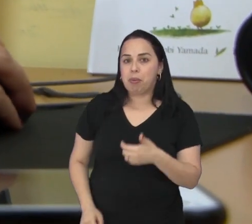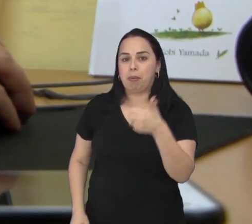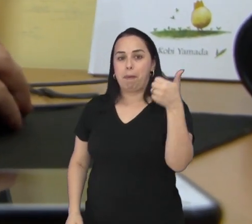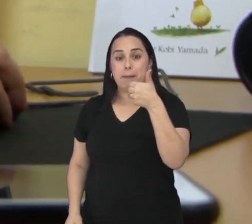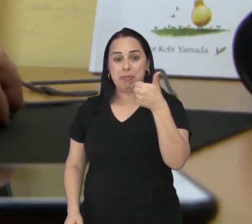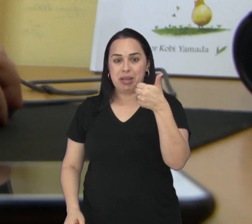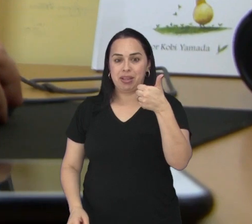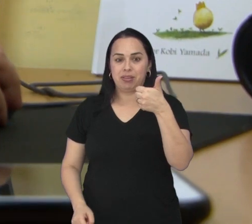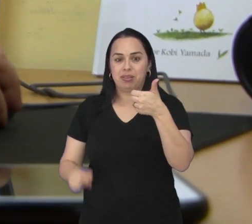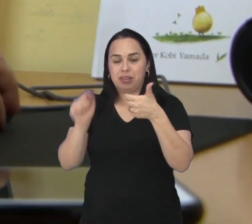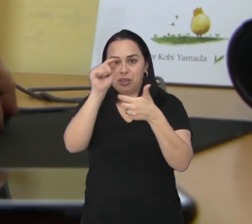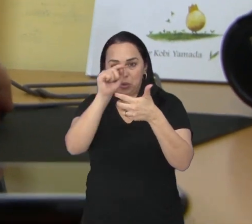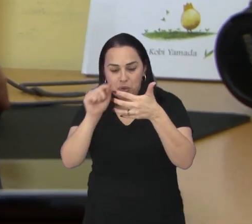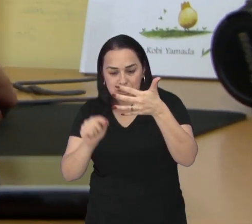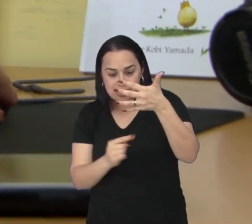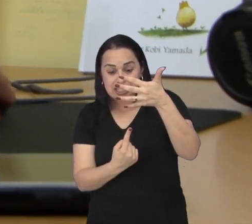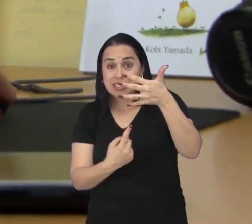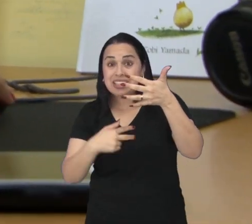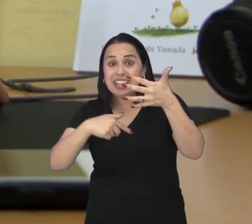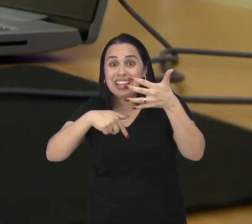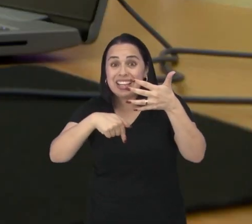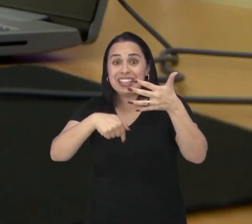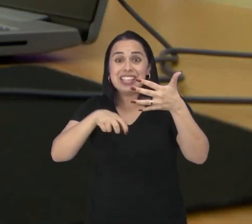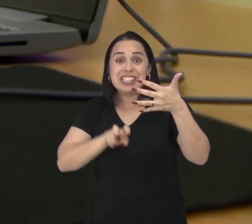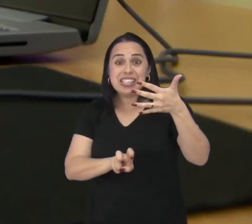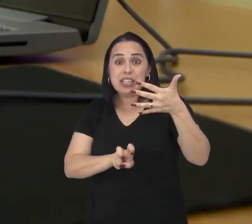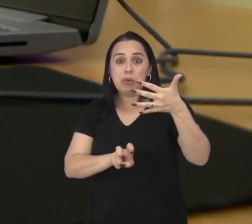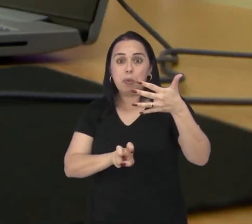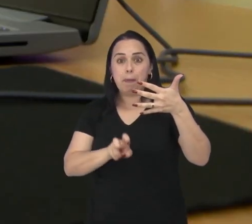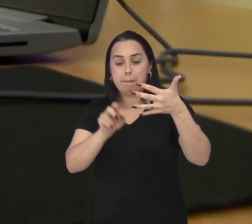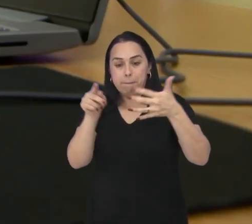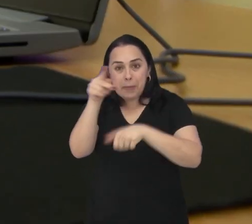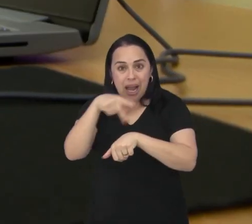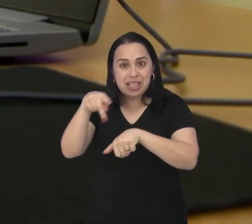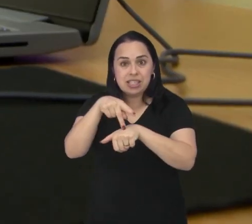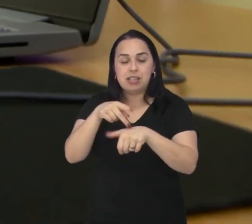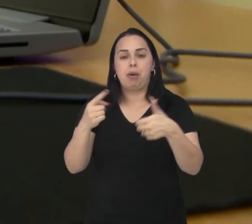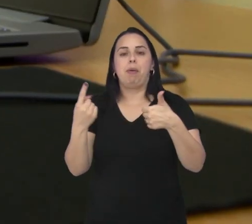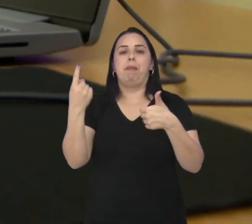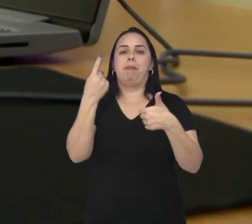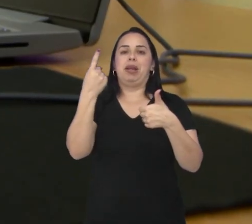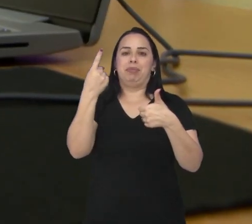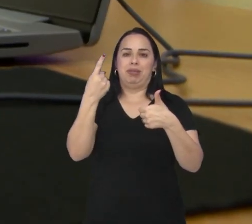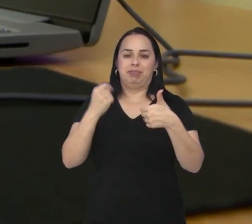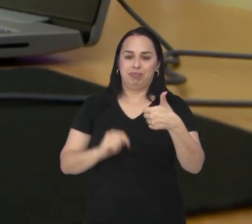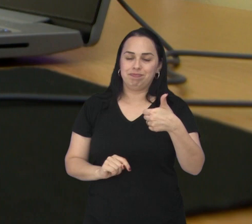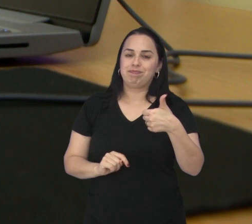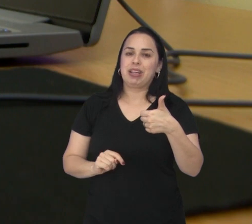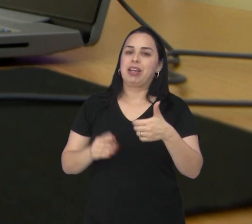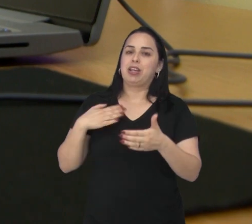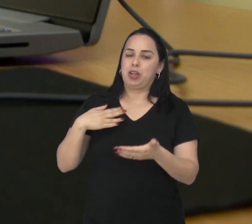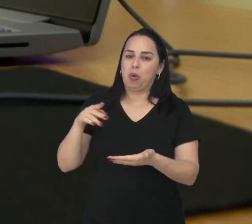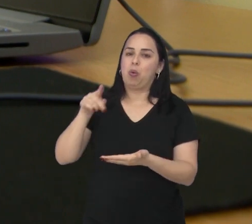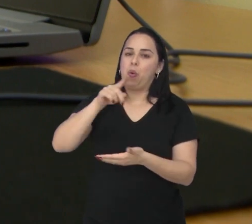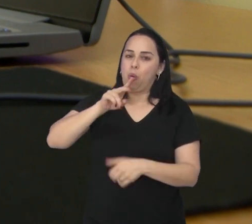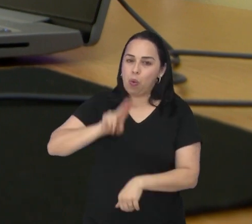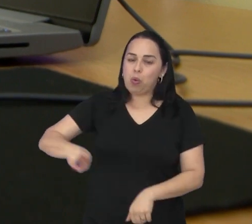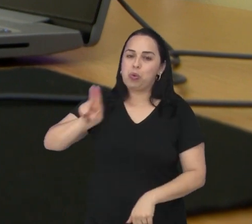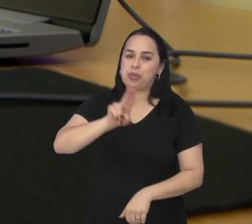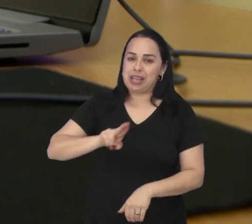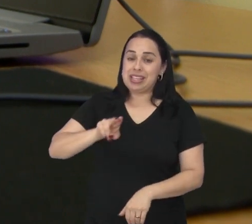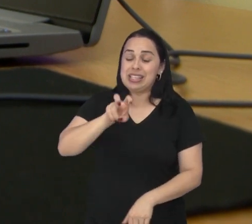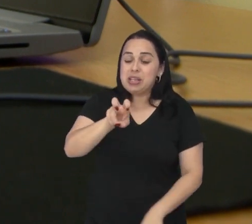em uma lista de 175 países em tempo de uso de internet. Na média, os brasileiros